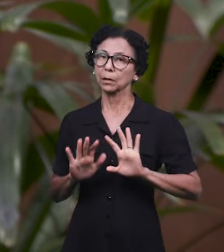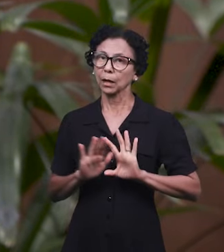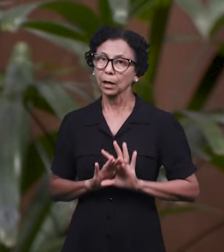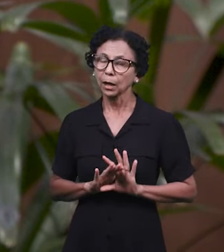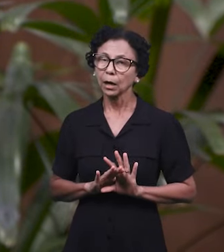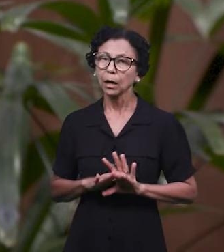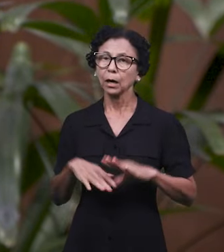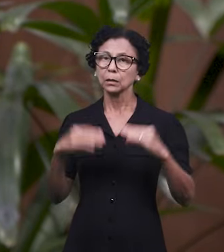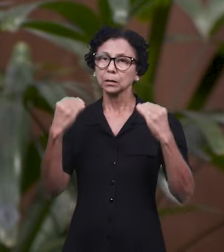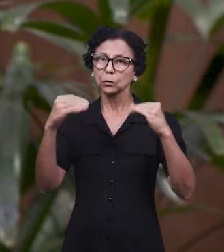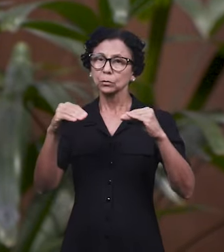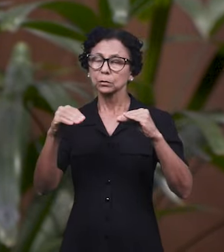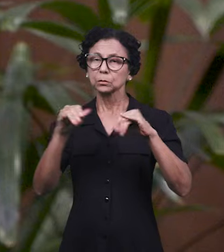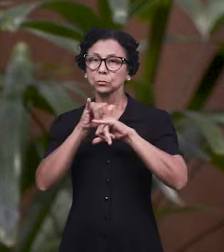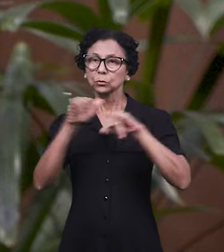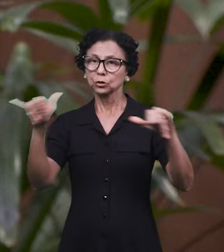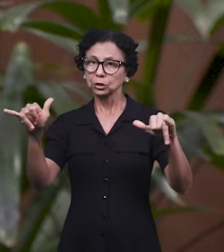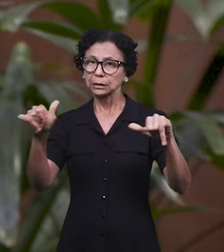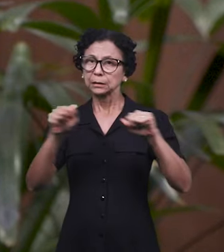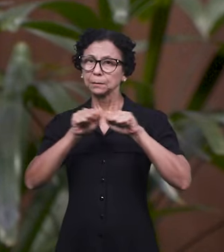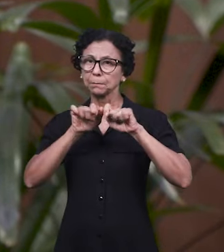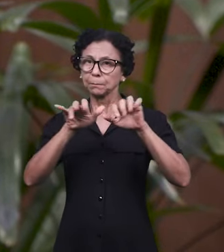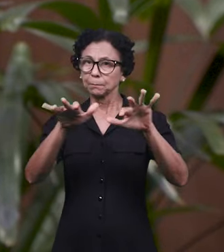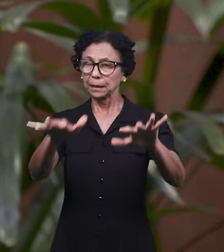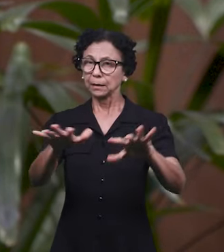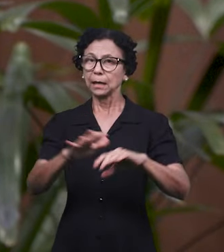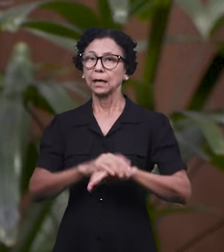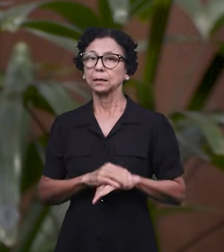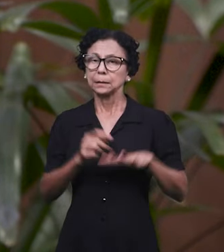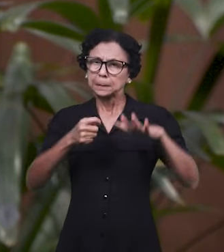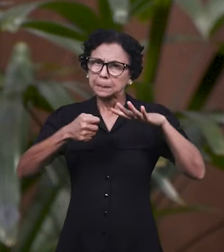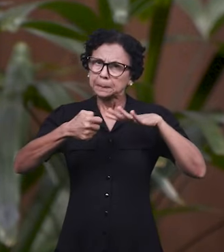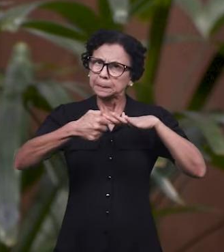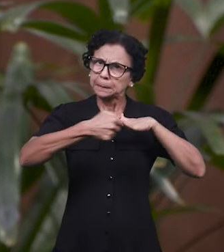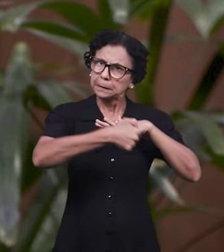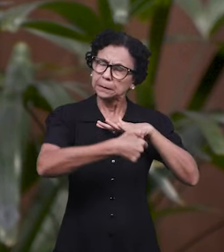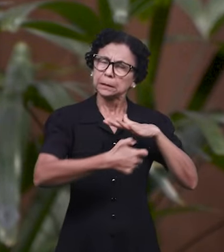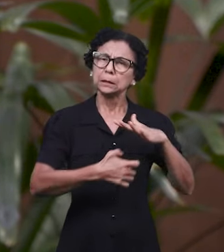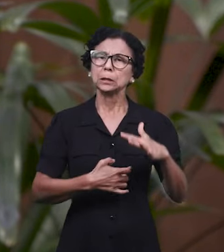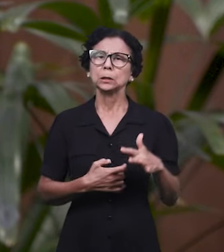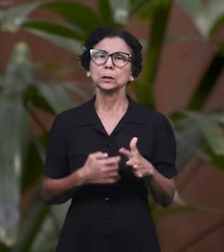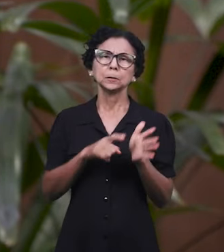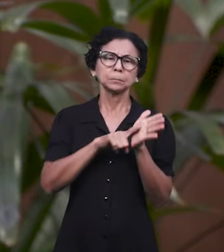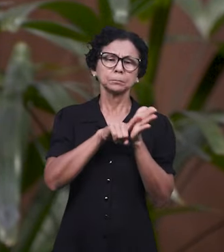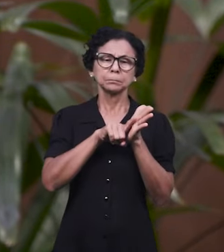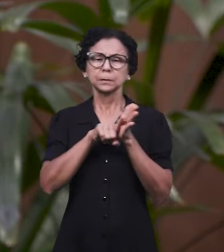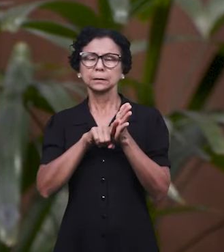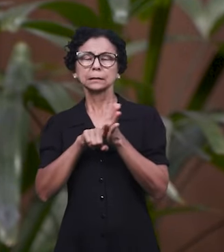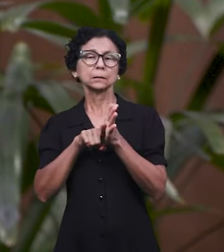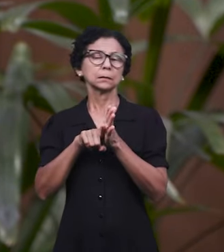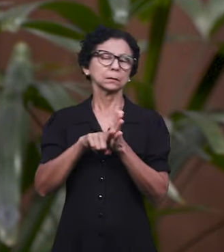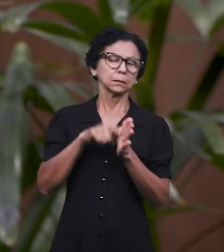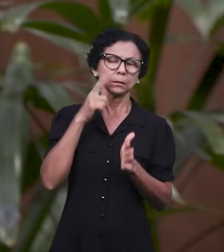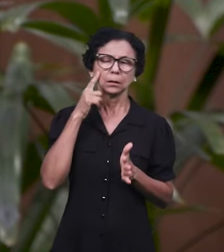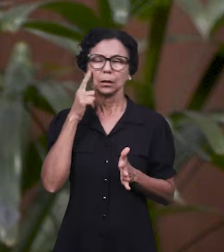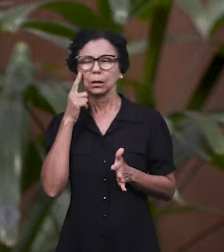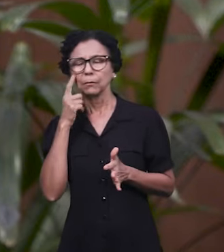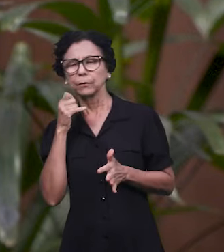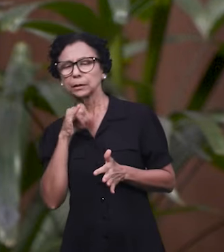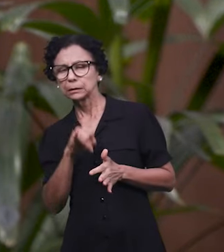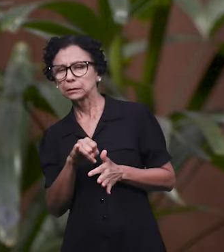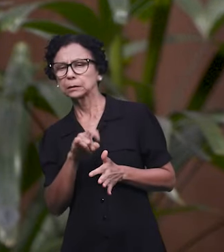republicar notícias né até mesmo né fake News e investigar pesquisar conferir se aquilo de